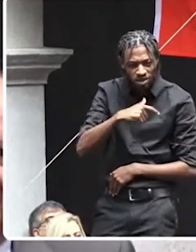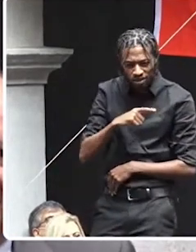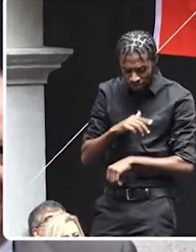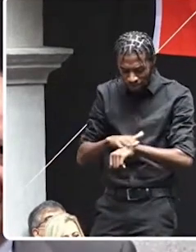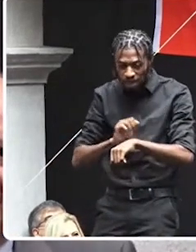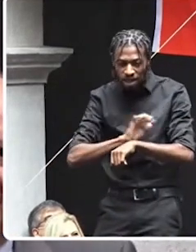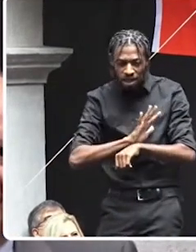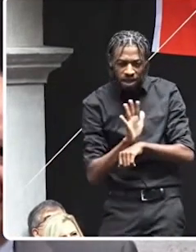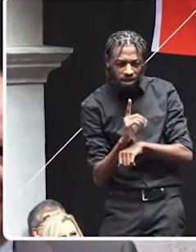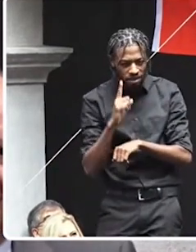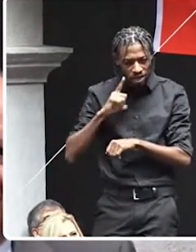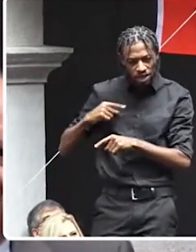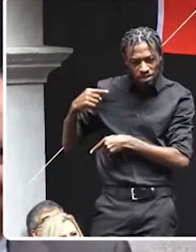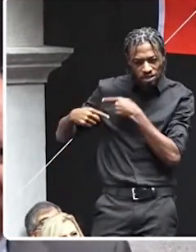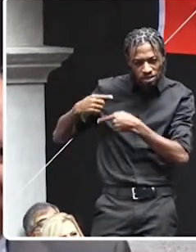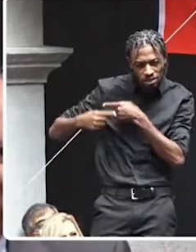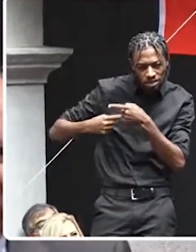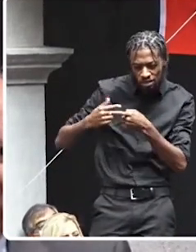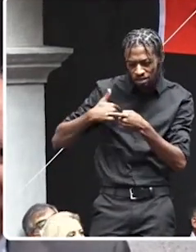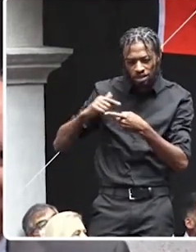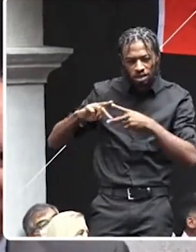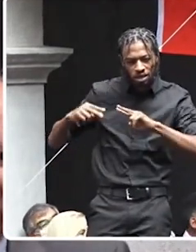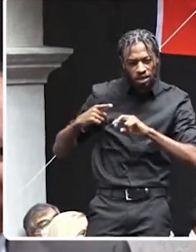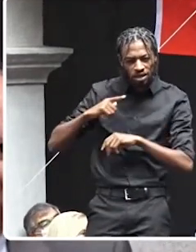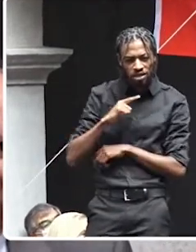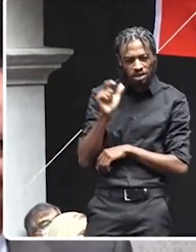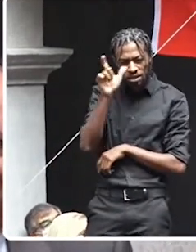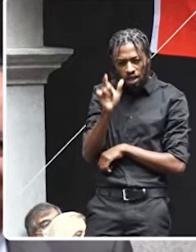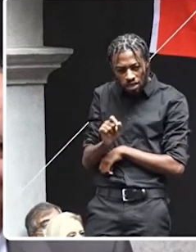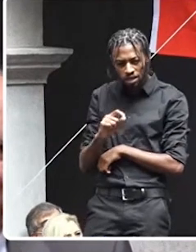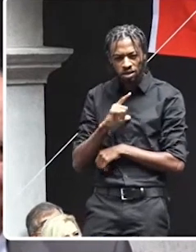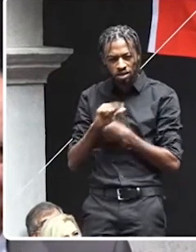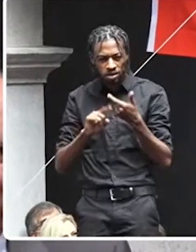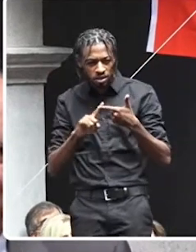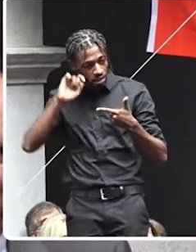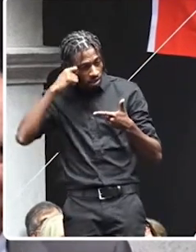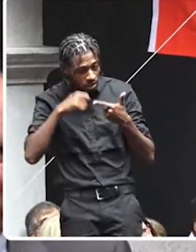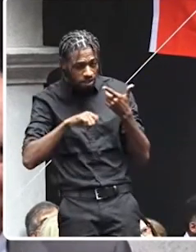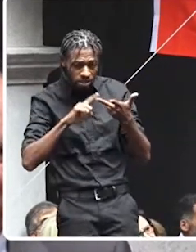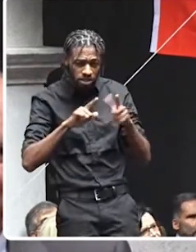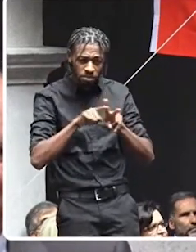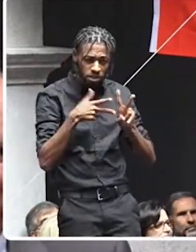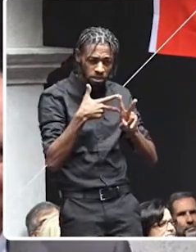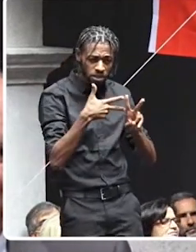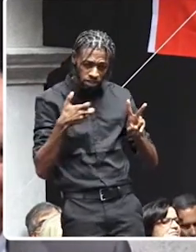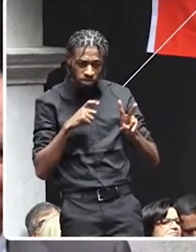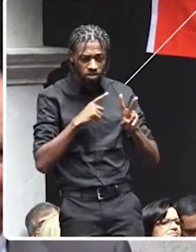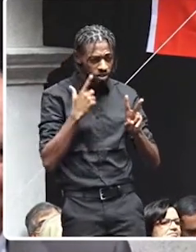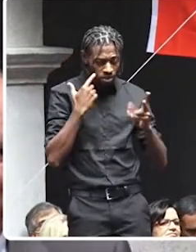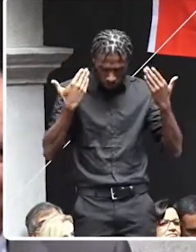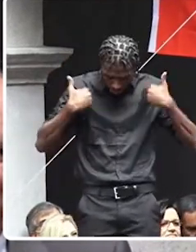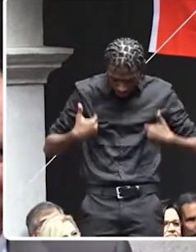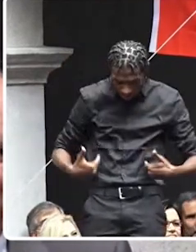de italianos, negros e índios, e estou vestida com um blazer branco e uma calça